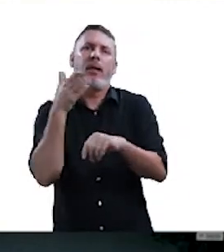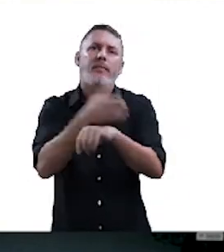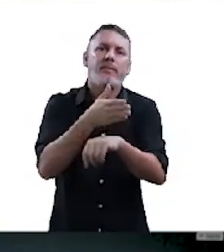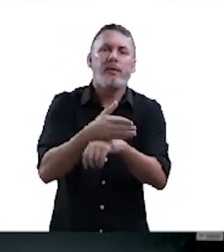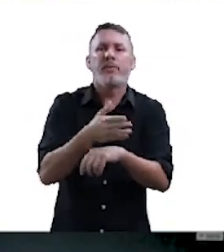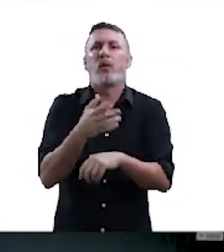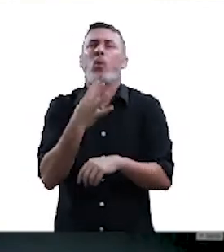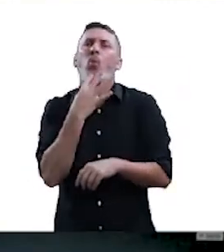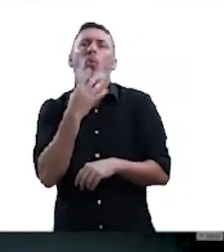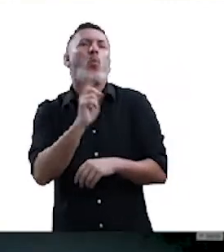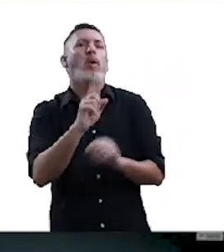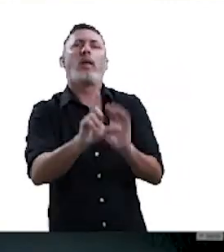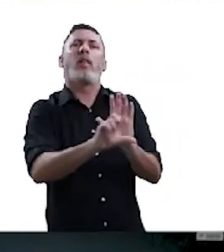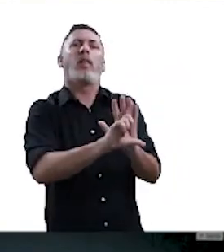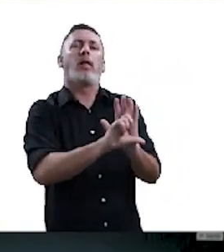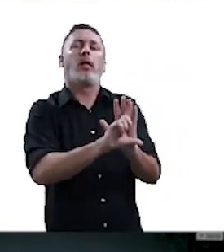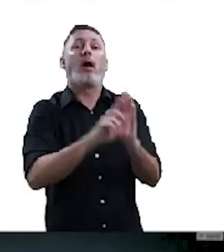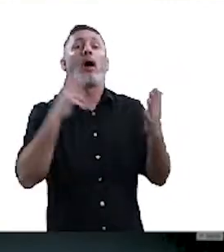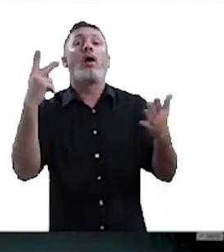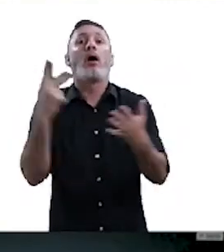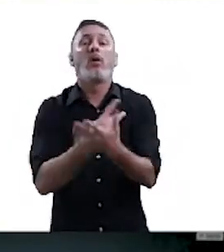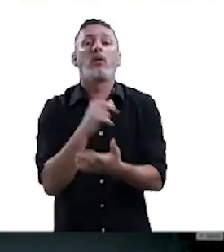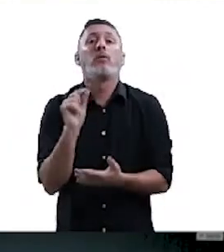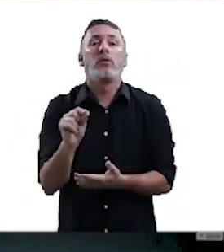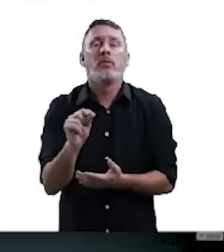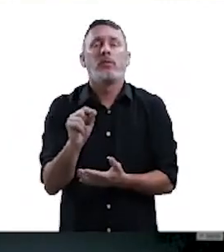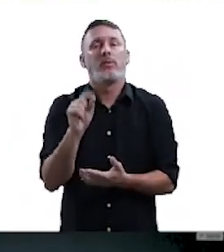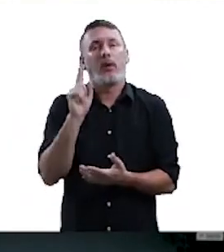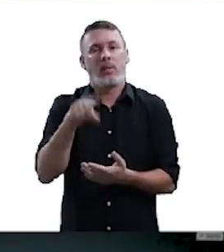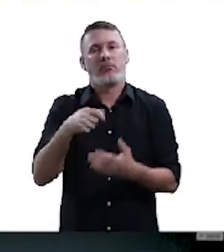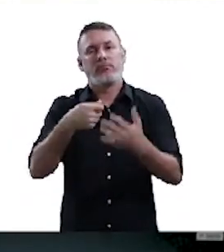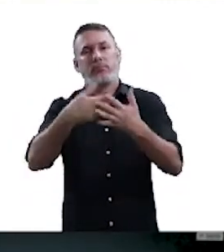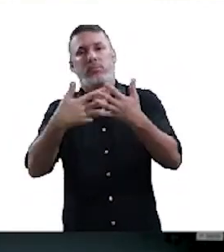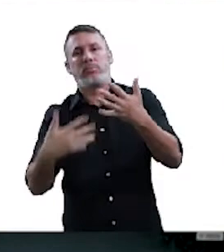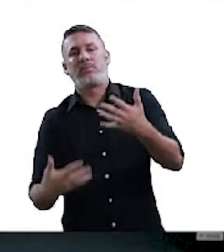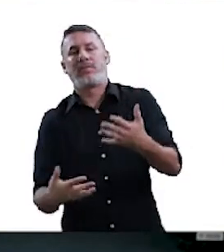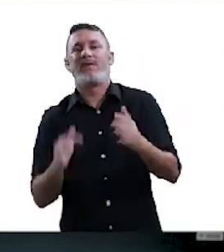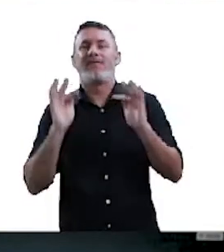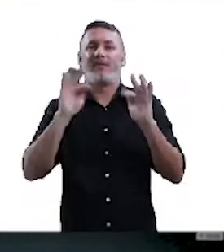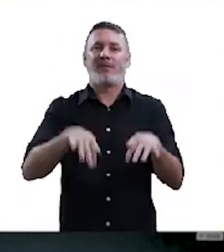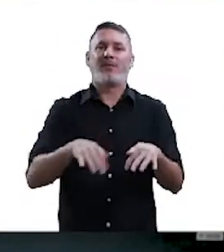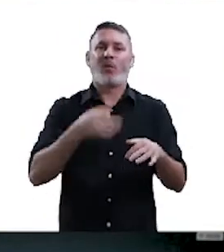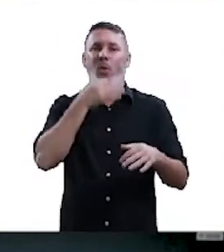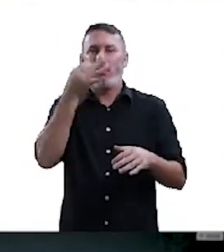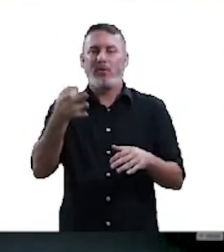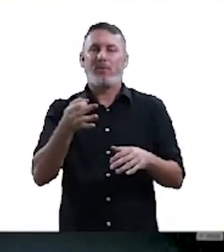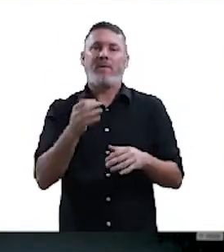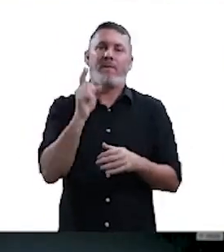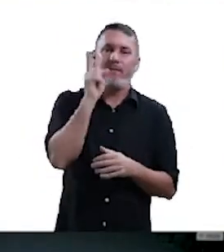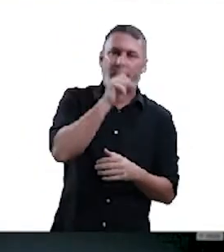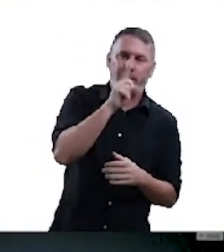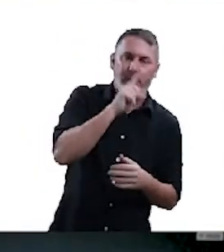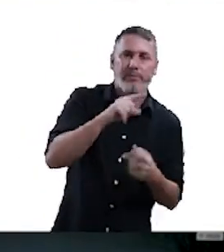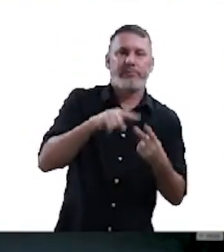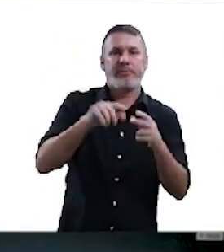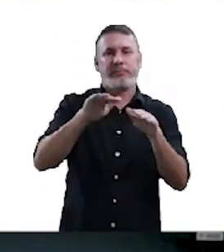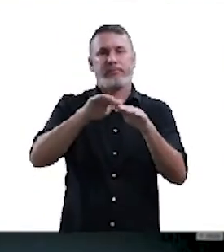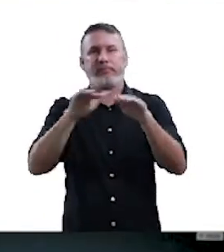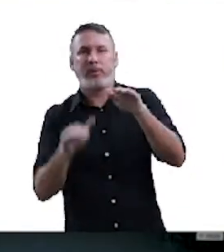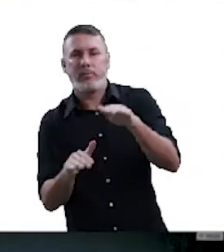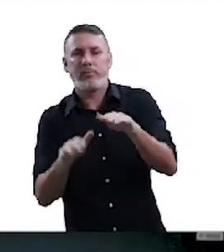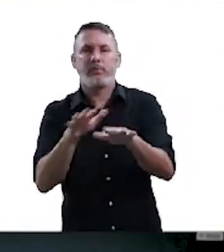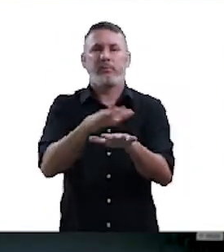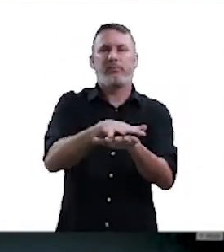essa lei. E o resultado de toda essa problemática é isso, que ele finalizou o texto. Frágil, desigual